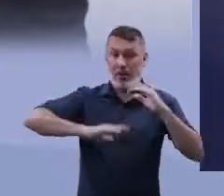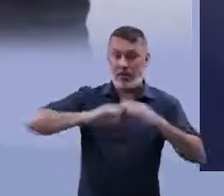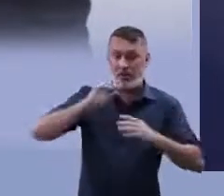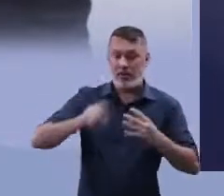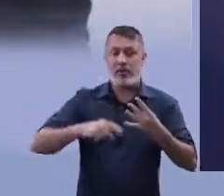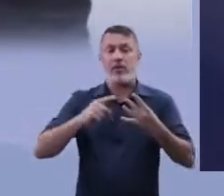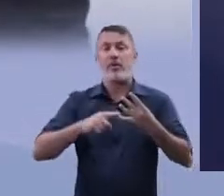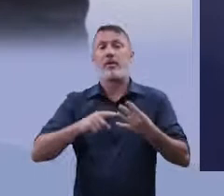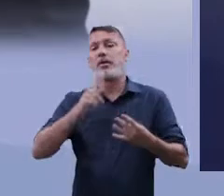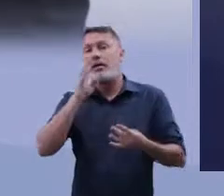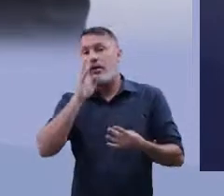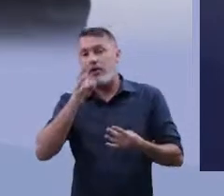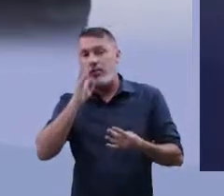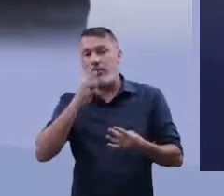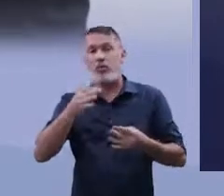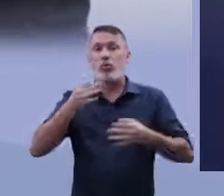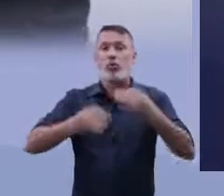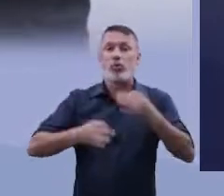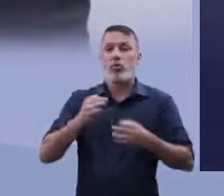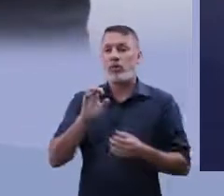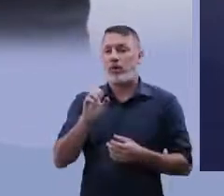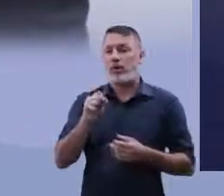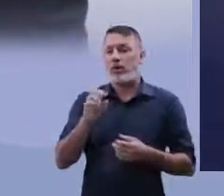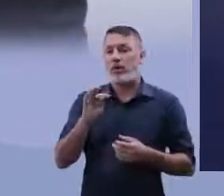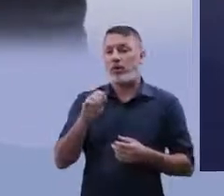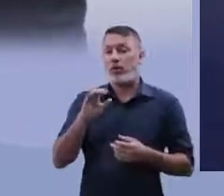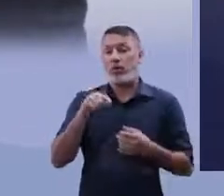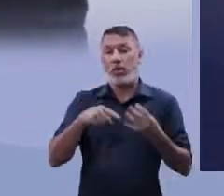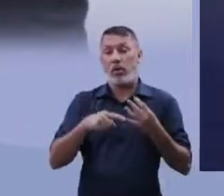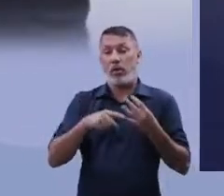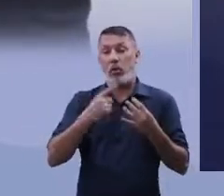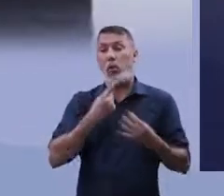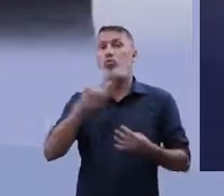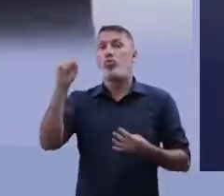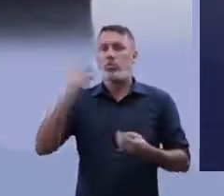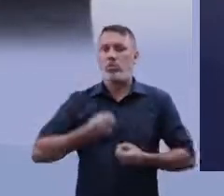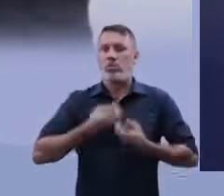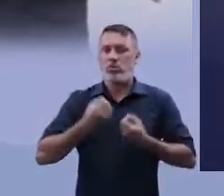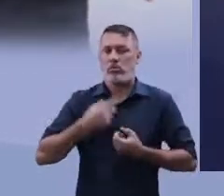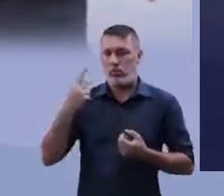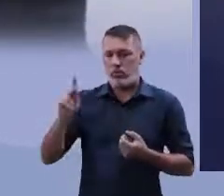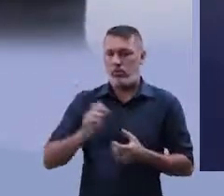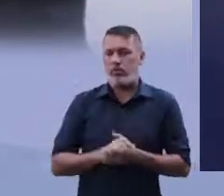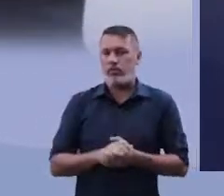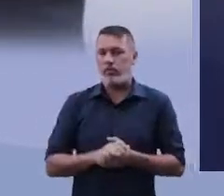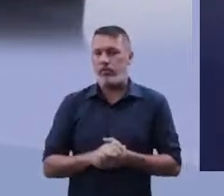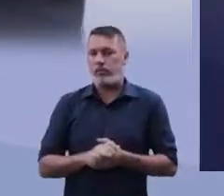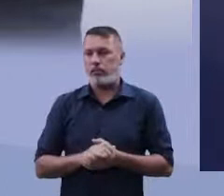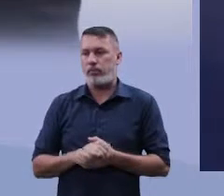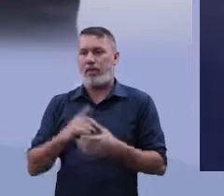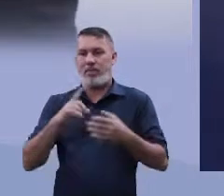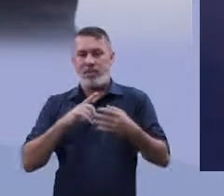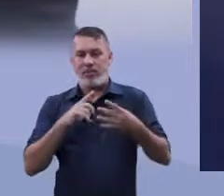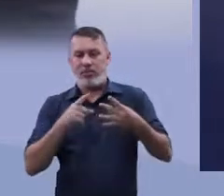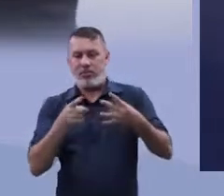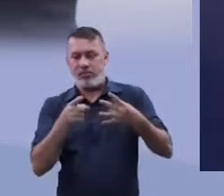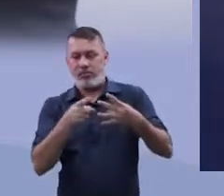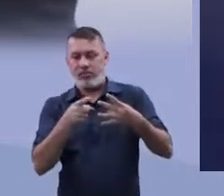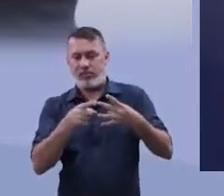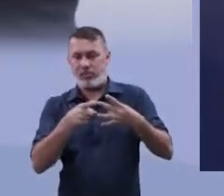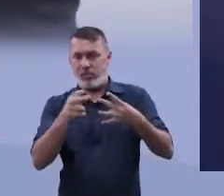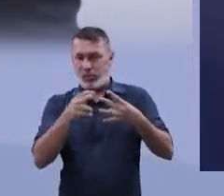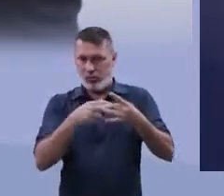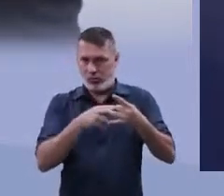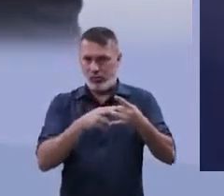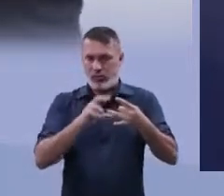Crítica do Juízo Estético, que também é a última obra dele. Então, podemos ver aí, tirando a fundamentação da metafísica dos costumes,